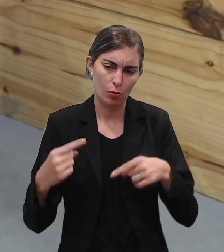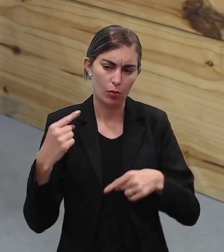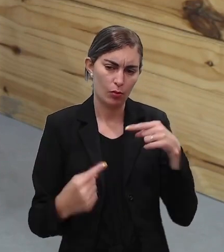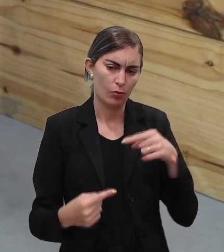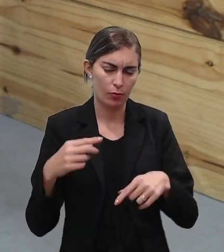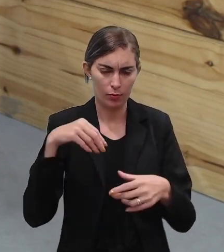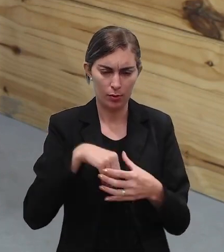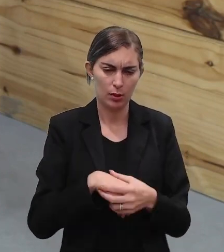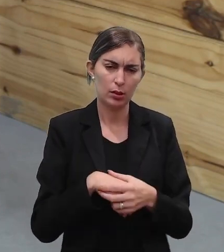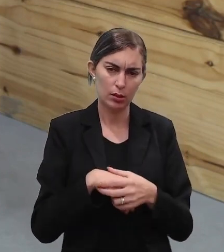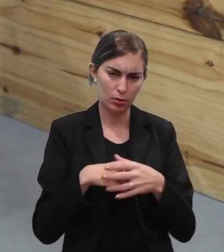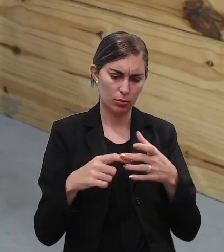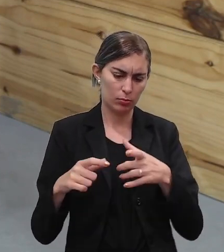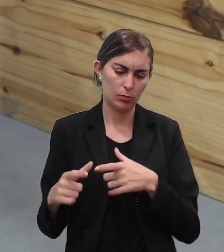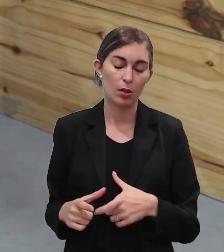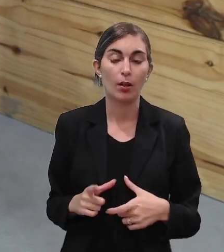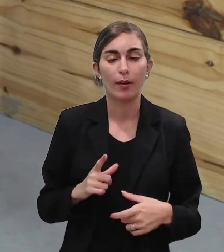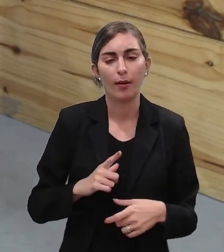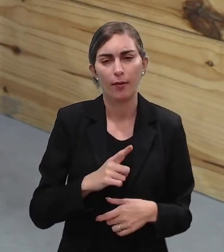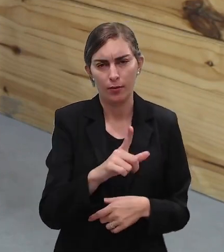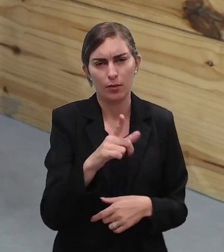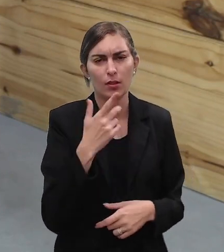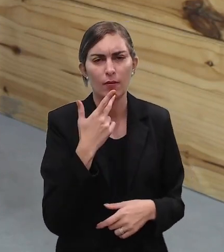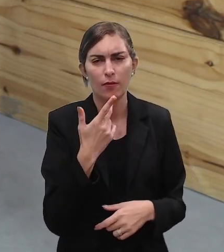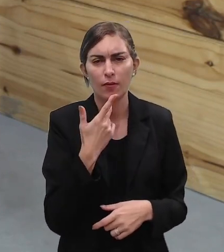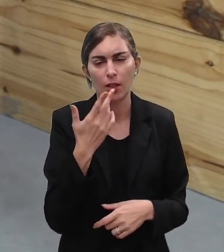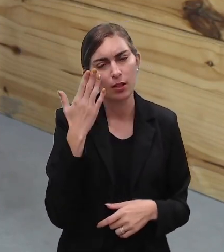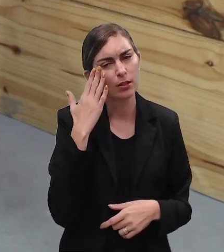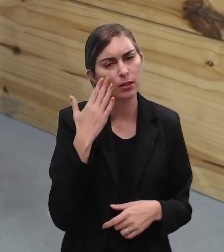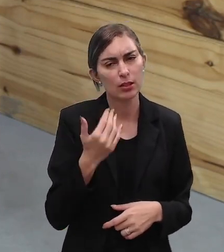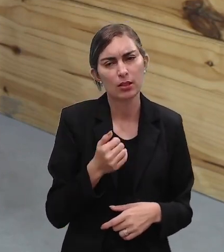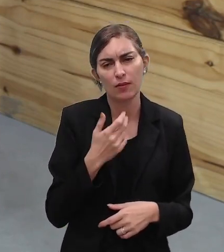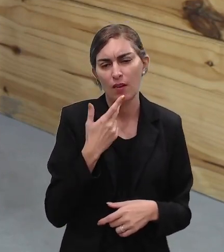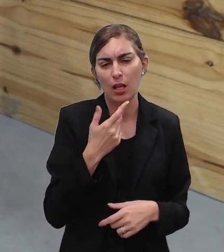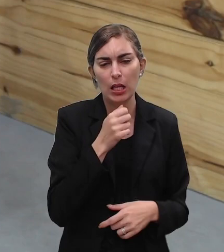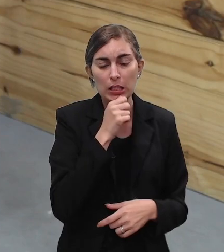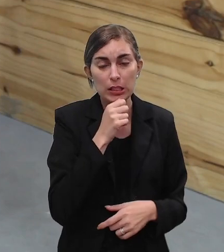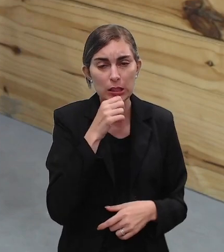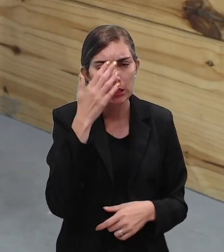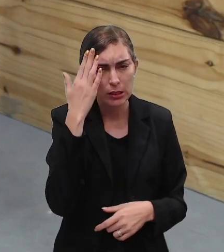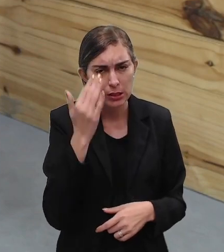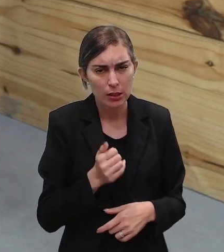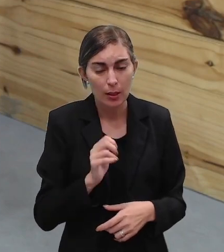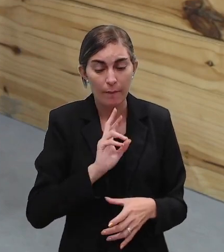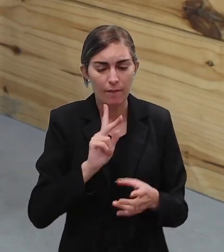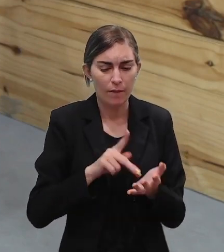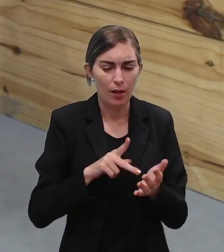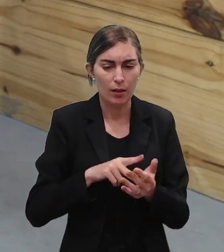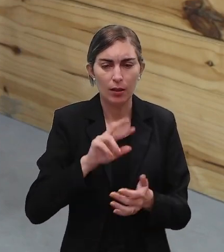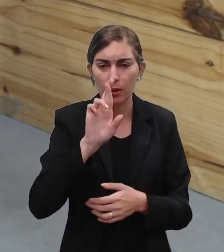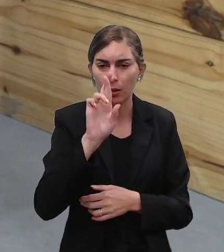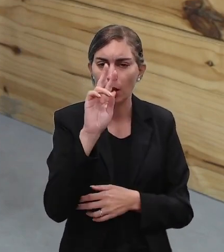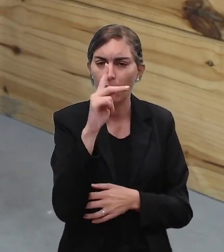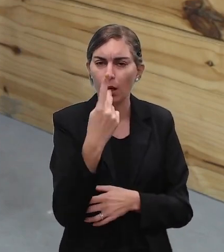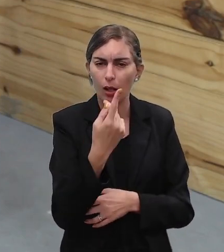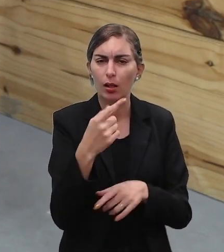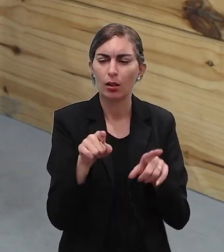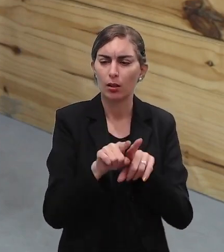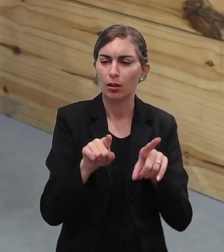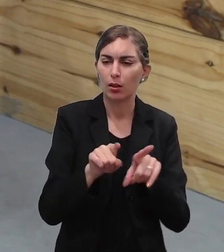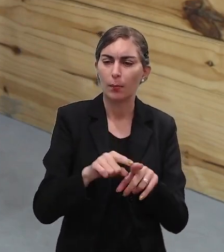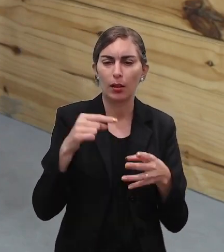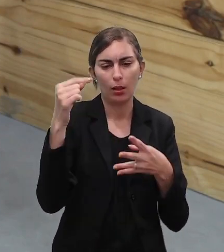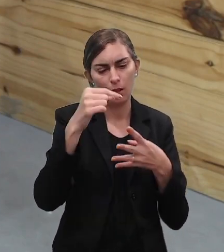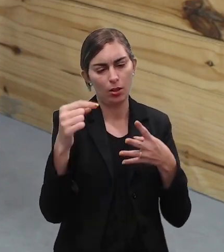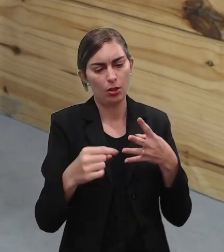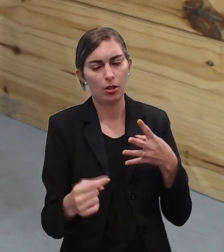das organizações é o ato de você dizer se saber. Quando, na verdade, dentro de recursos humanos, nós temos também um subsistema